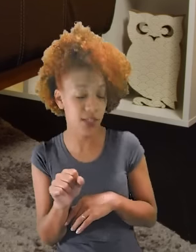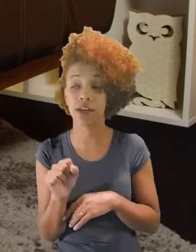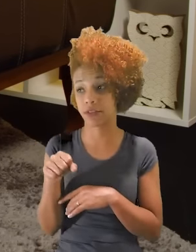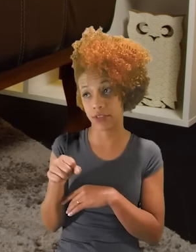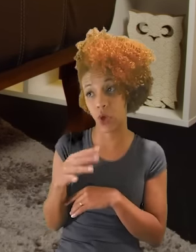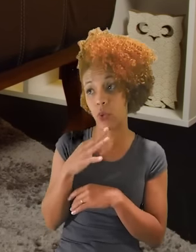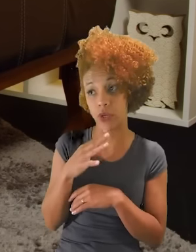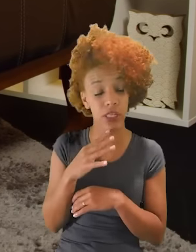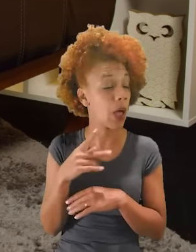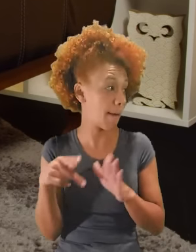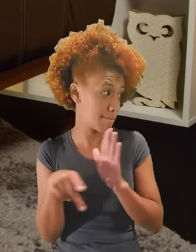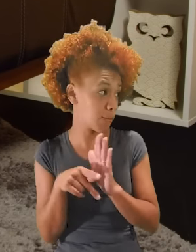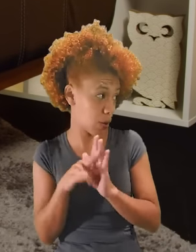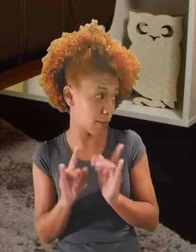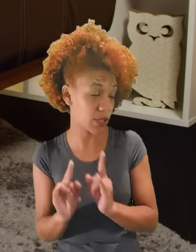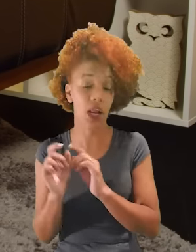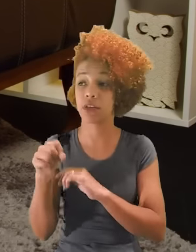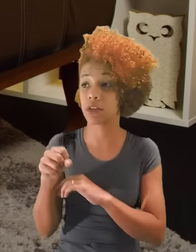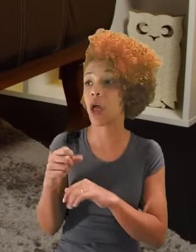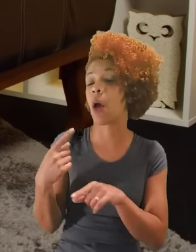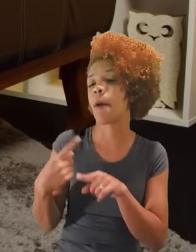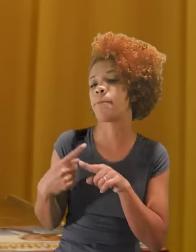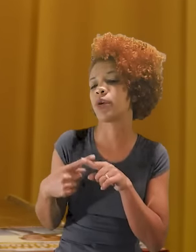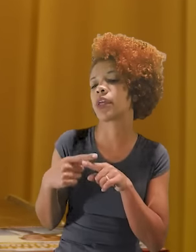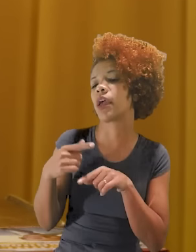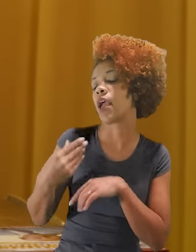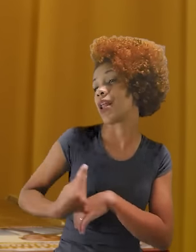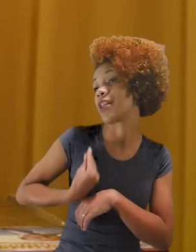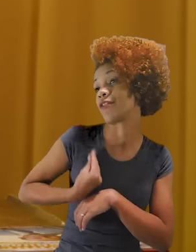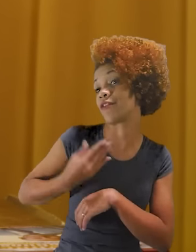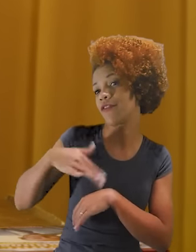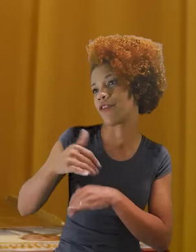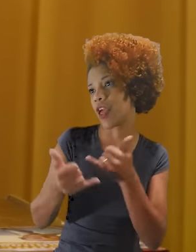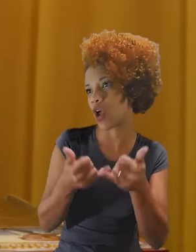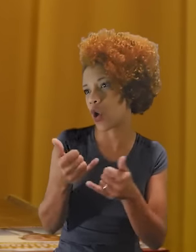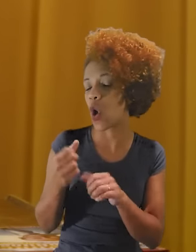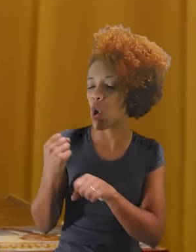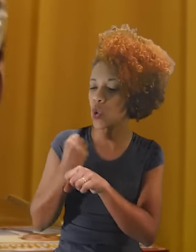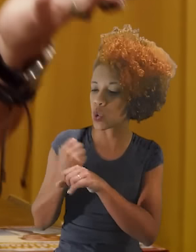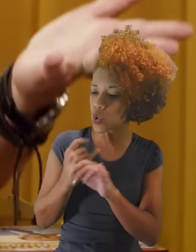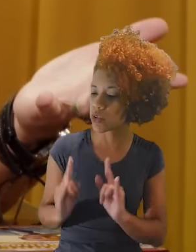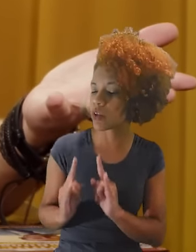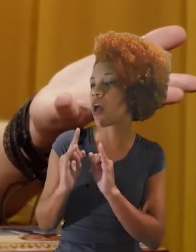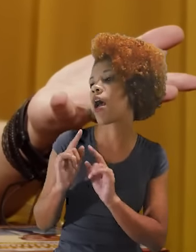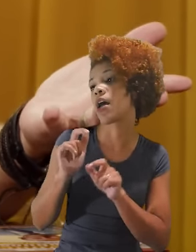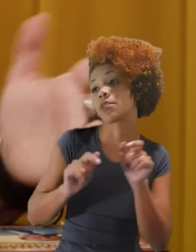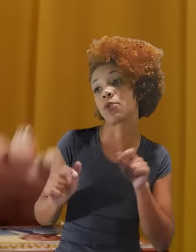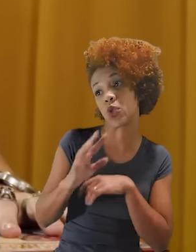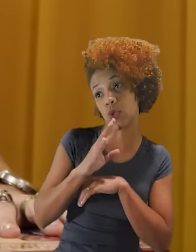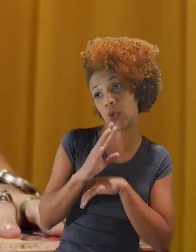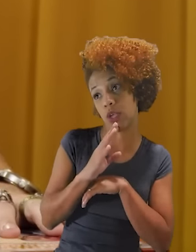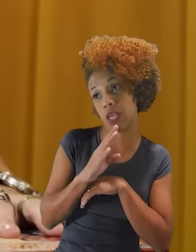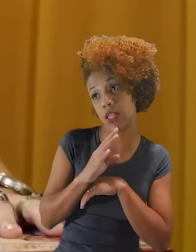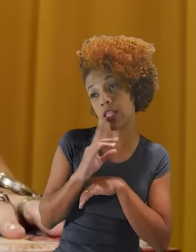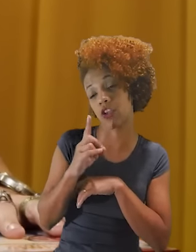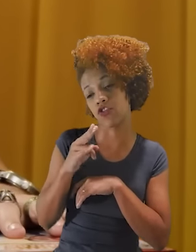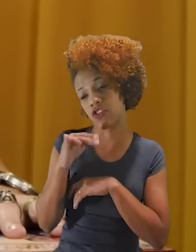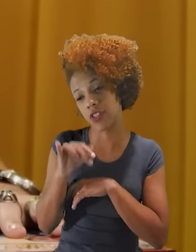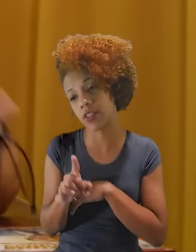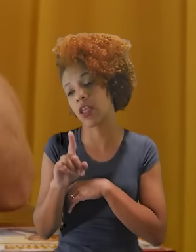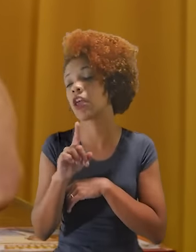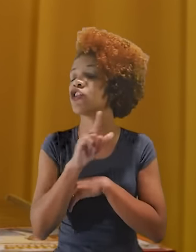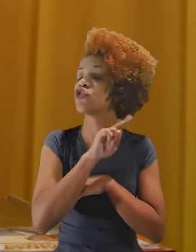a outra é ele nunca conheceu. É o apartamento dele, é. Apartamento dele, porque como ele ficava muito no parque, muito, ele construiu um apartamento, pra quem conhece a